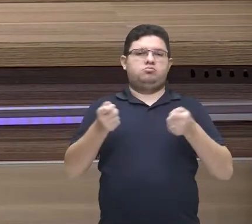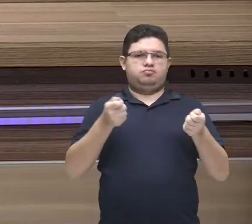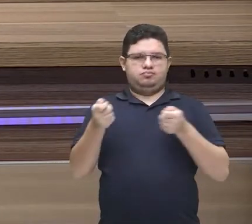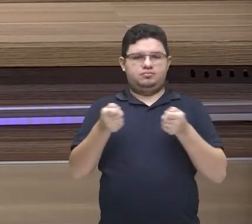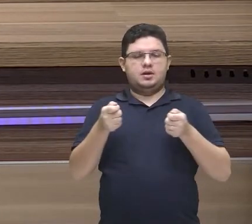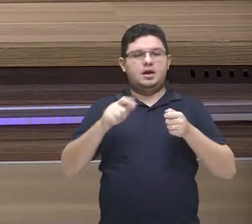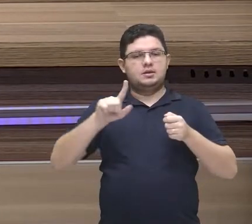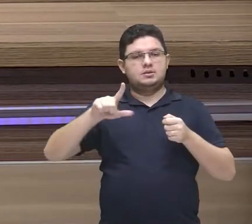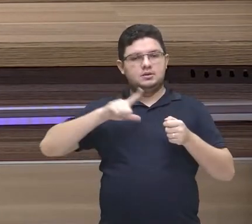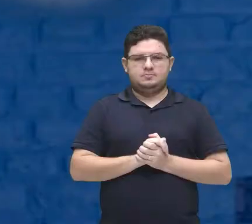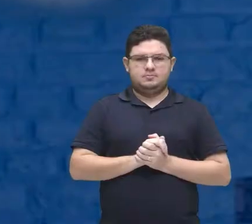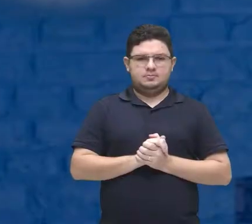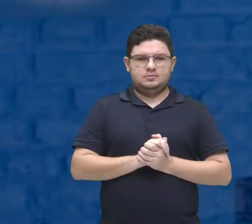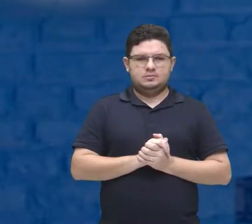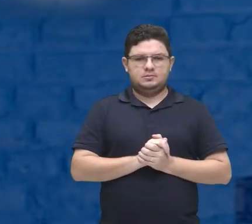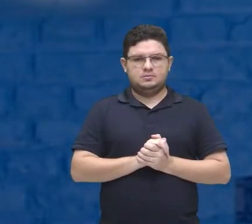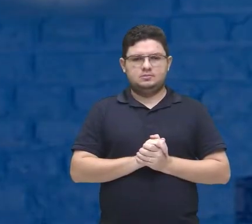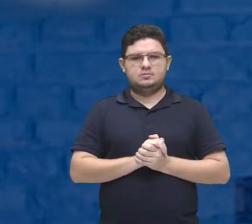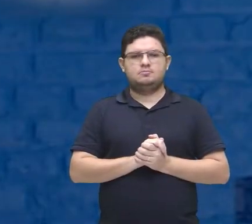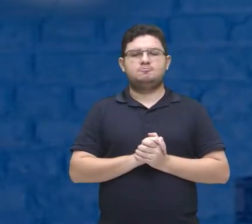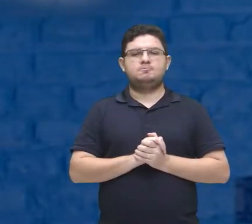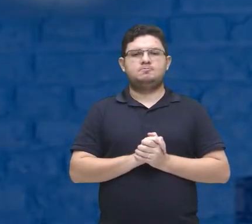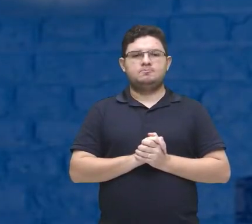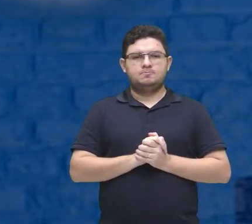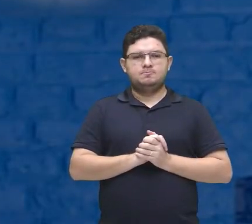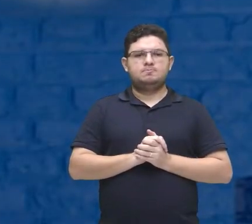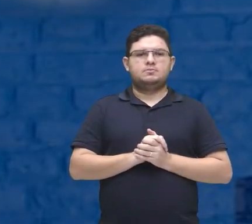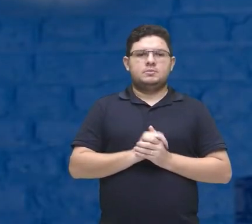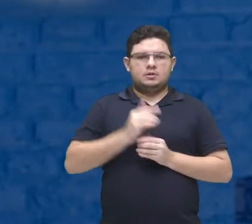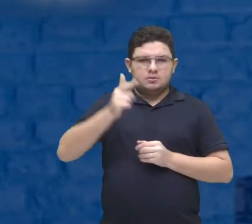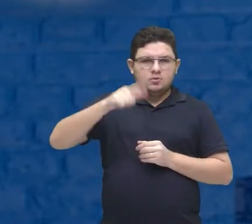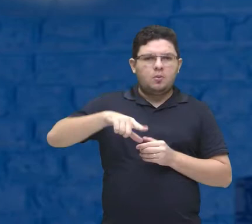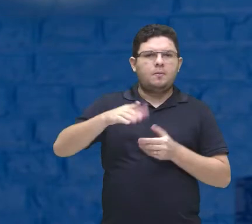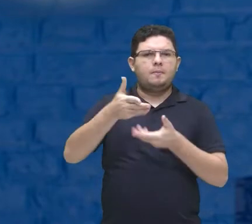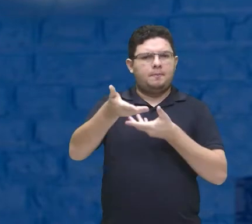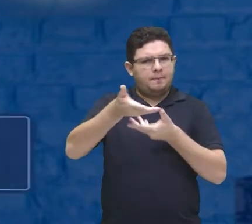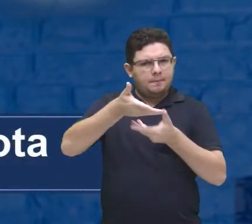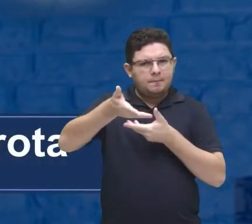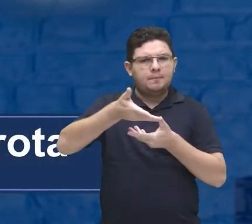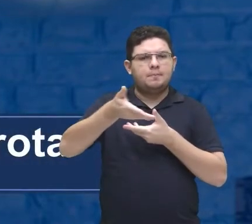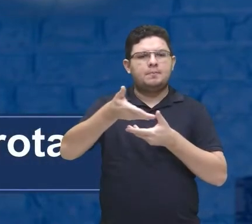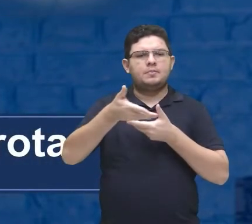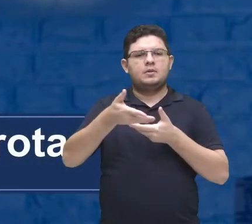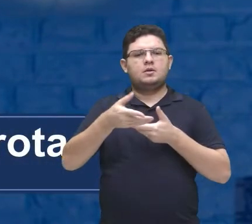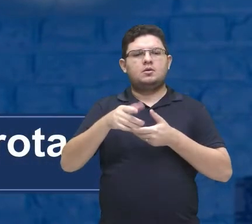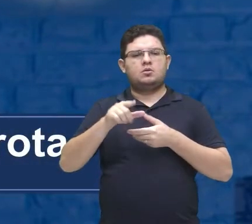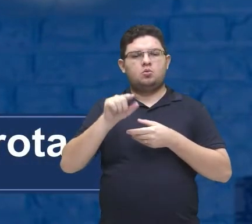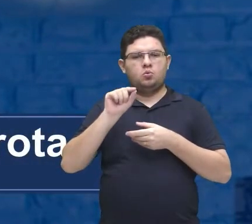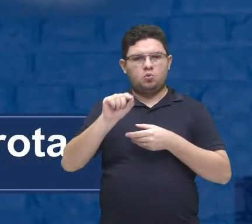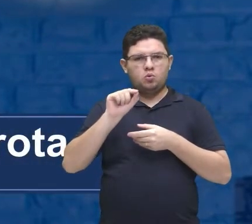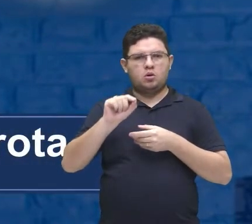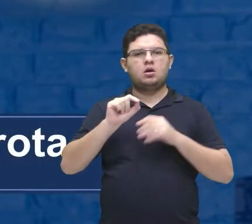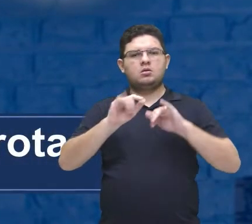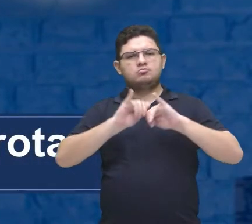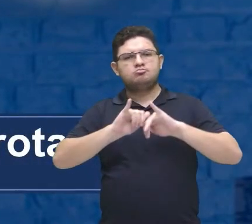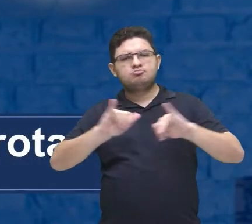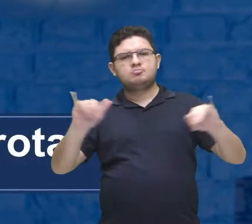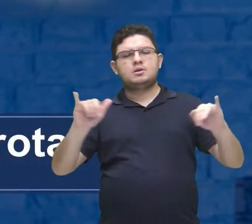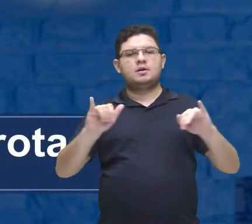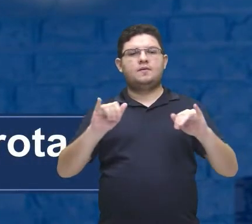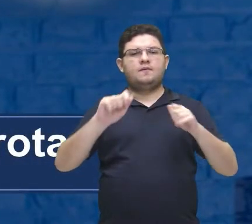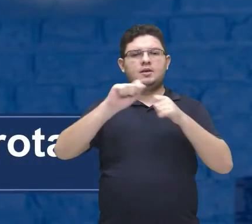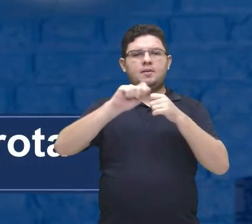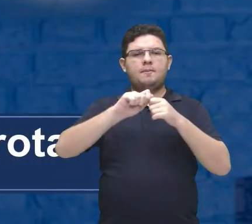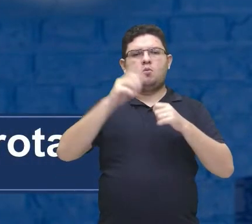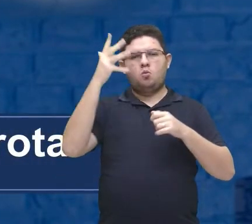a gente vai já falar dela. Nós temos mais participação aqui, né, trazendo para a nossa campanha Faça Bonito na Escola. A